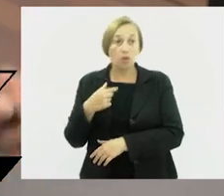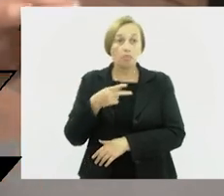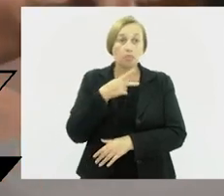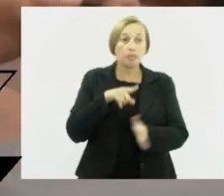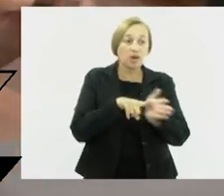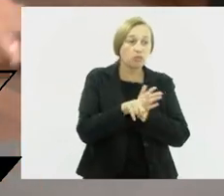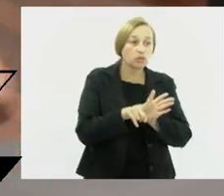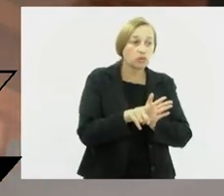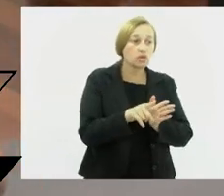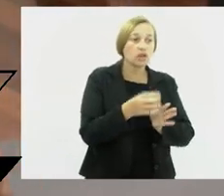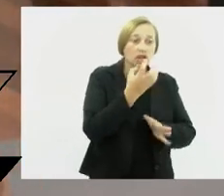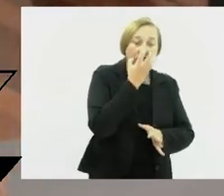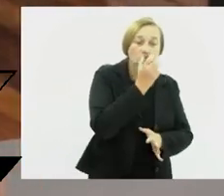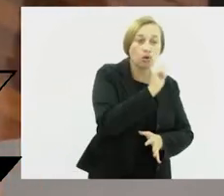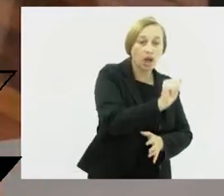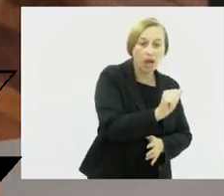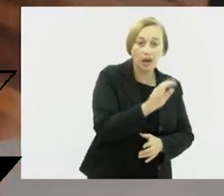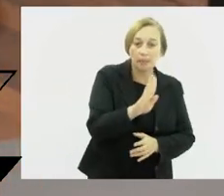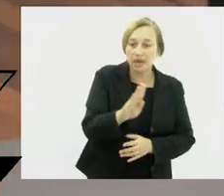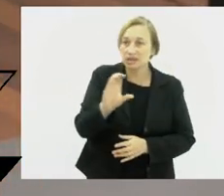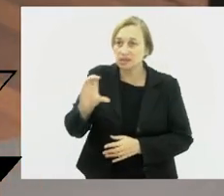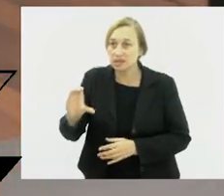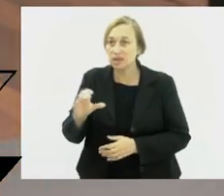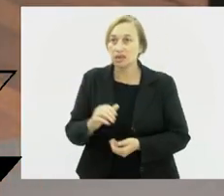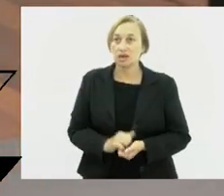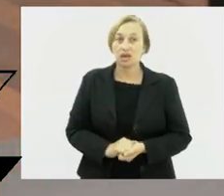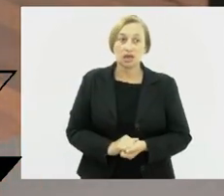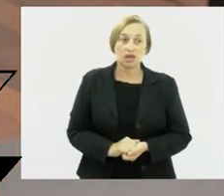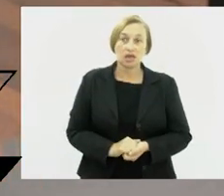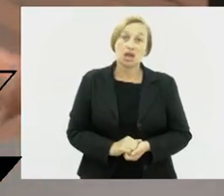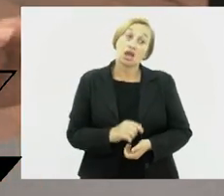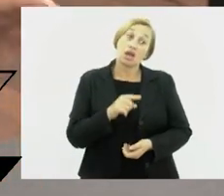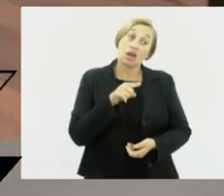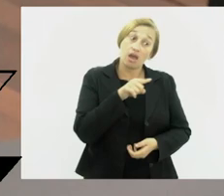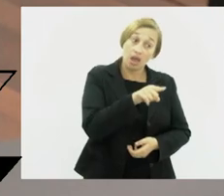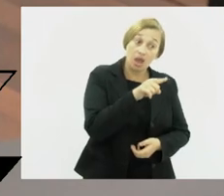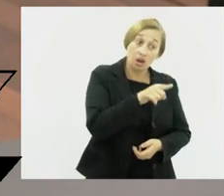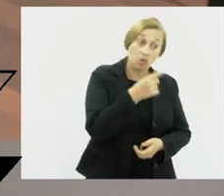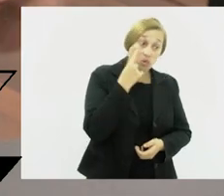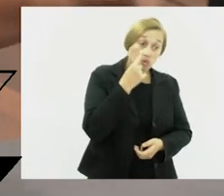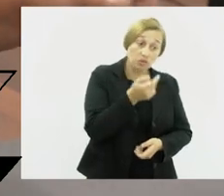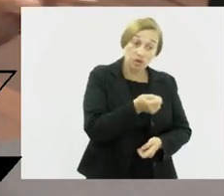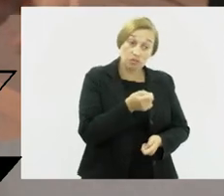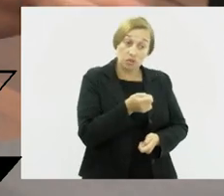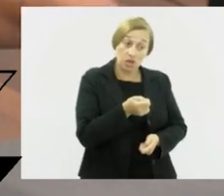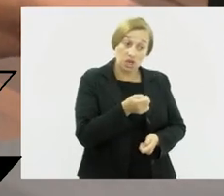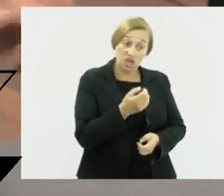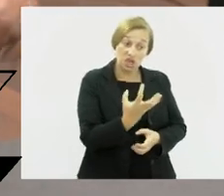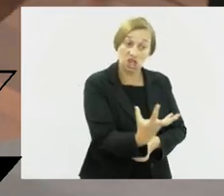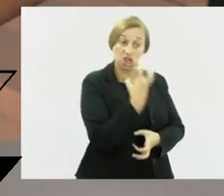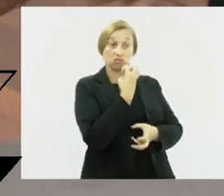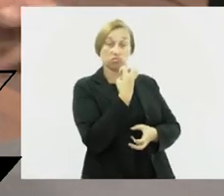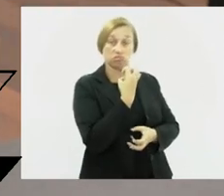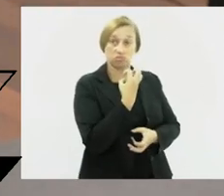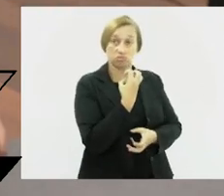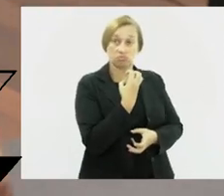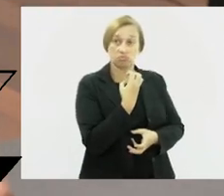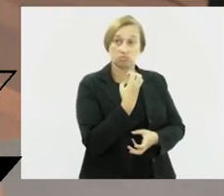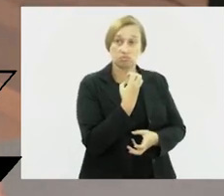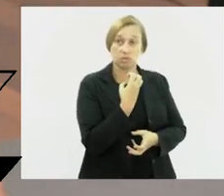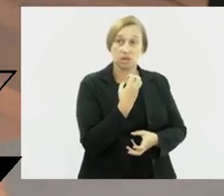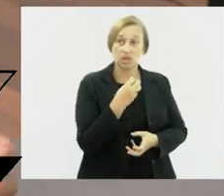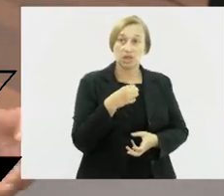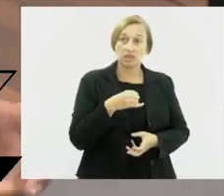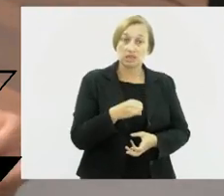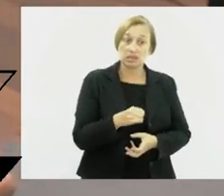Beltrano? Beltrano, agora, quando vê a guia, ele nos ataca. A gente já sabe que a gente tem que remanejar, porque, se ele atacar, todos os outros vão ter que